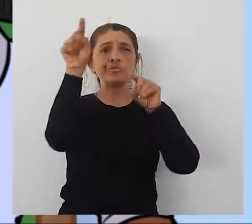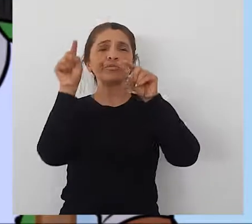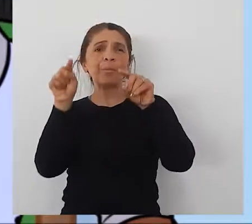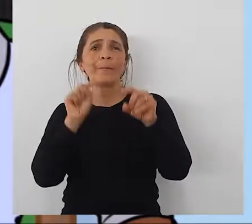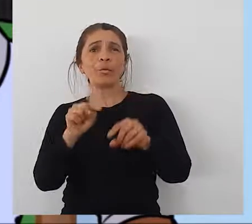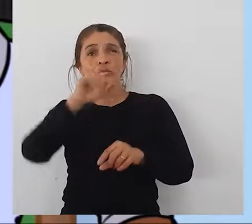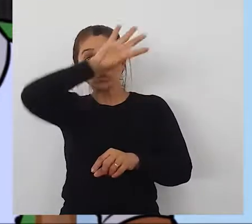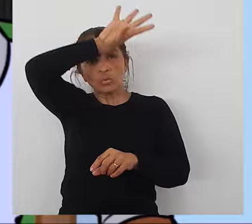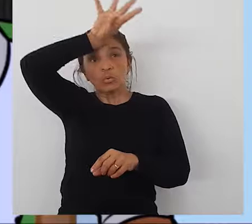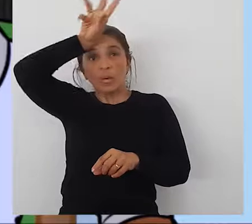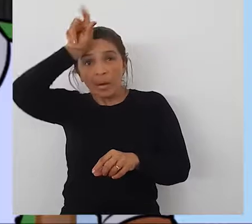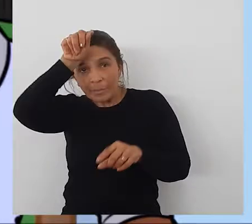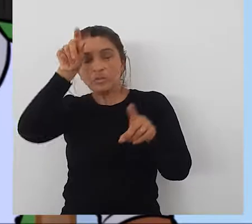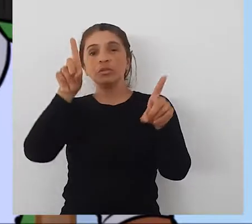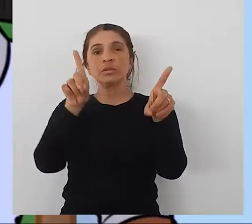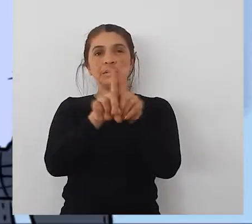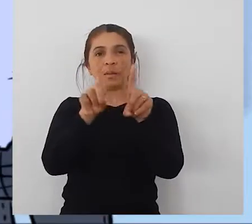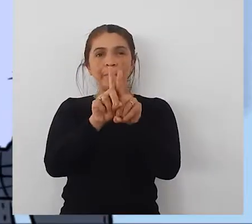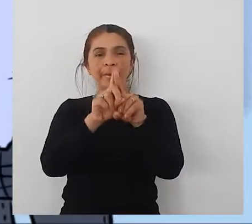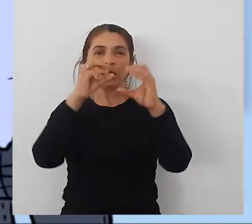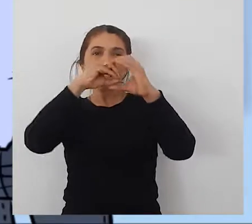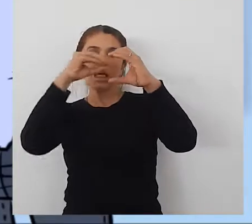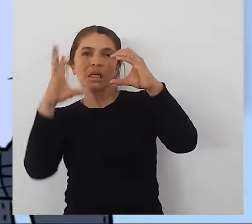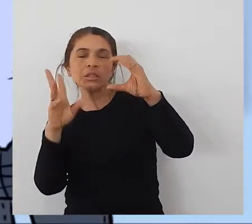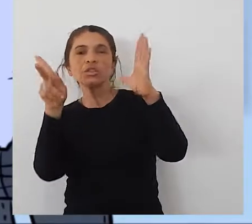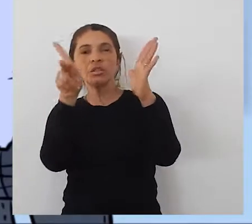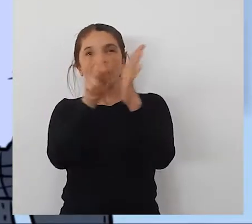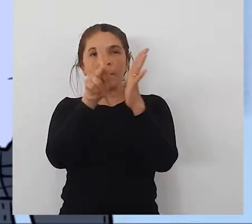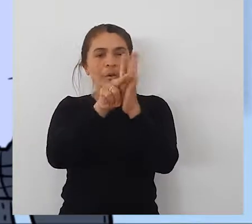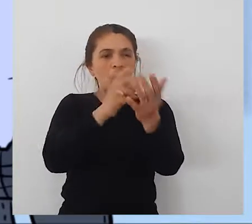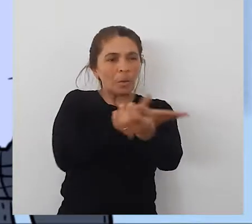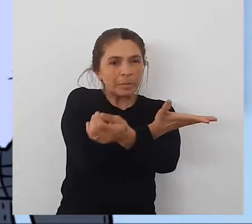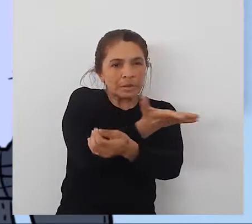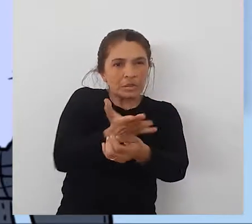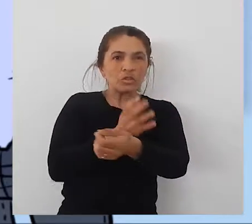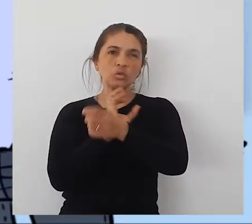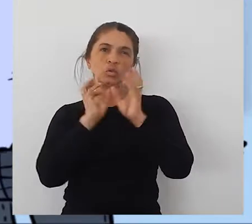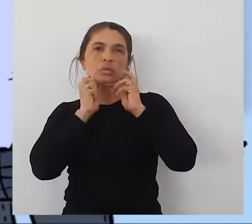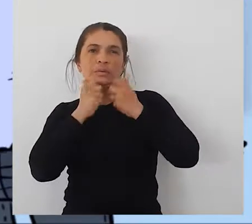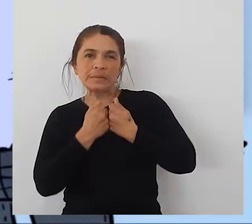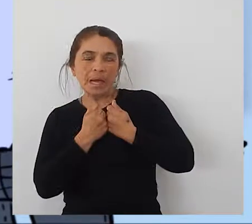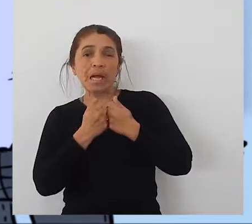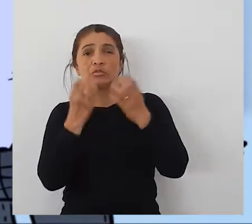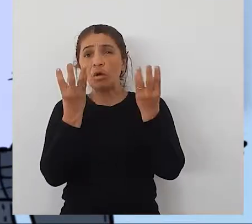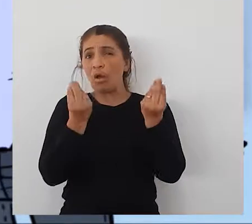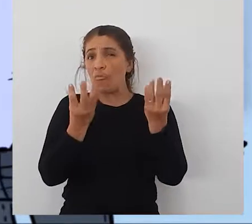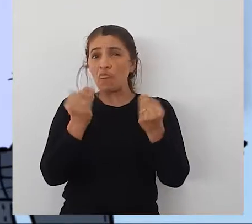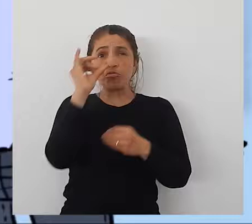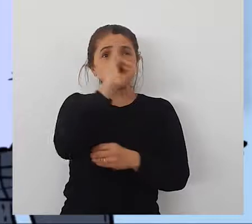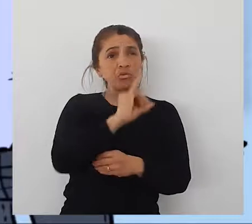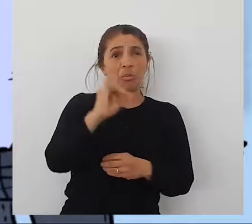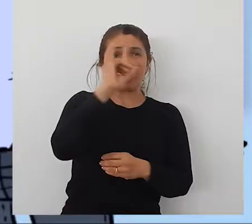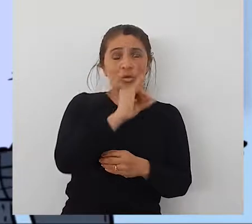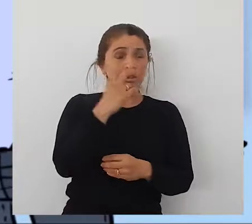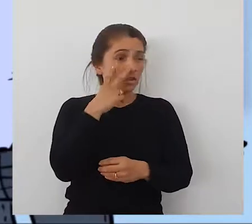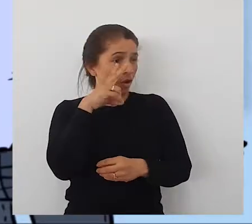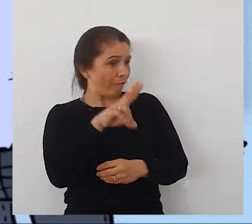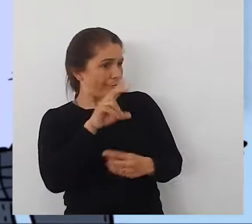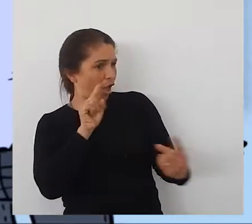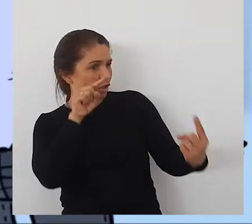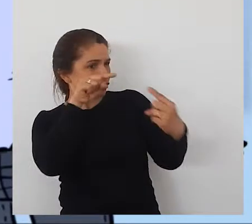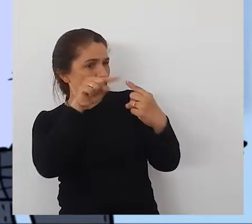possuem características de cerrado. O cerrado é muito importante. Vejam como ele se conecta aos